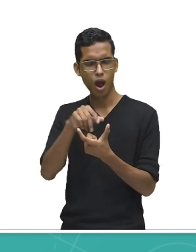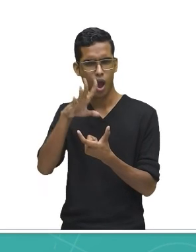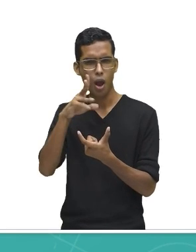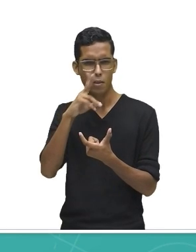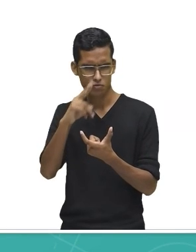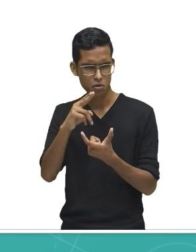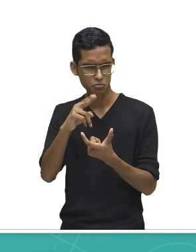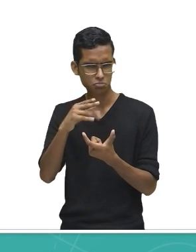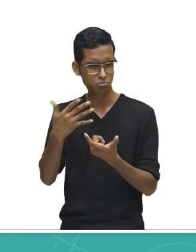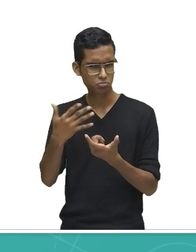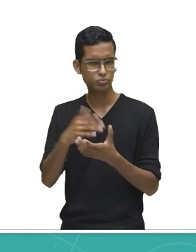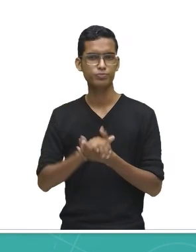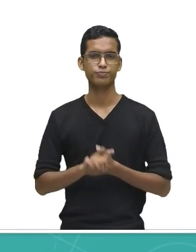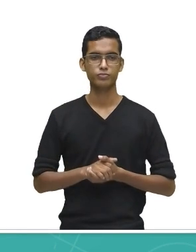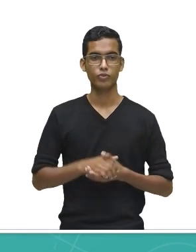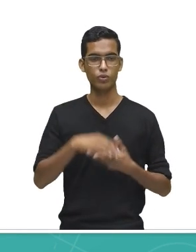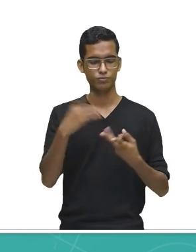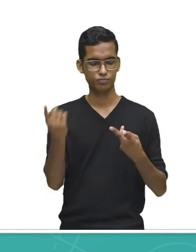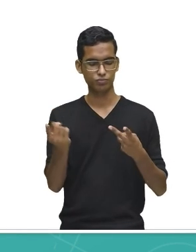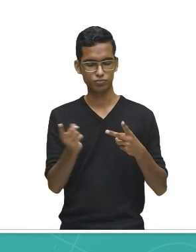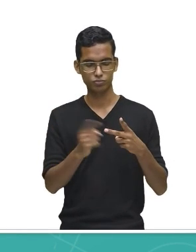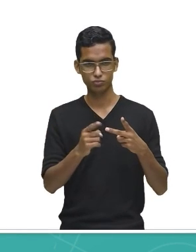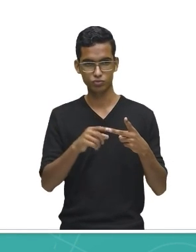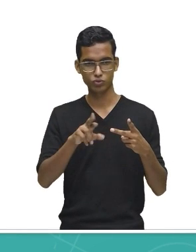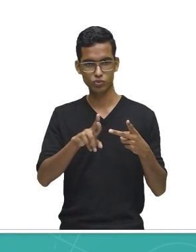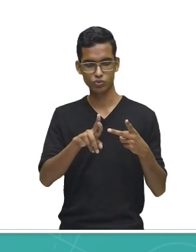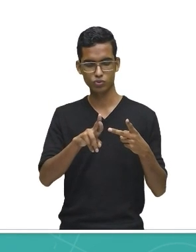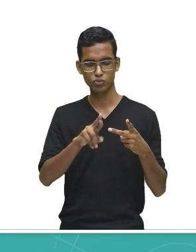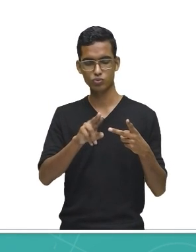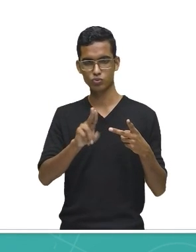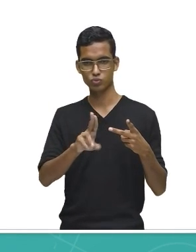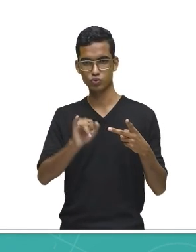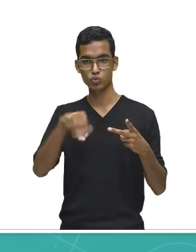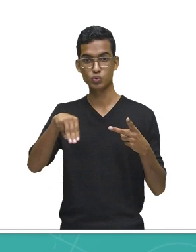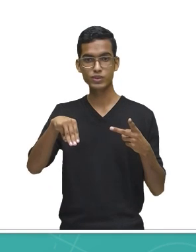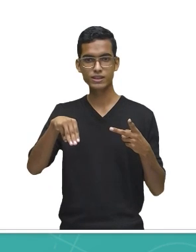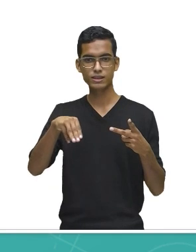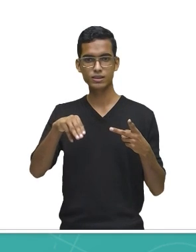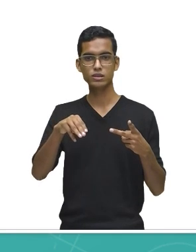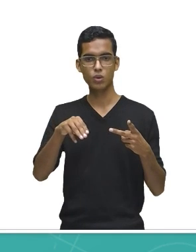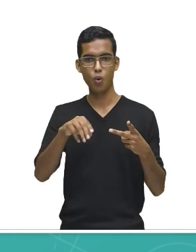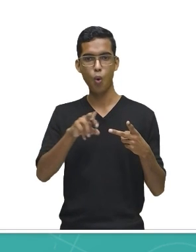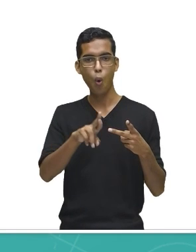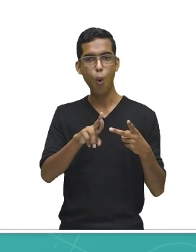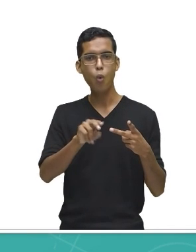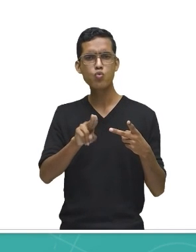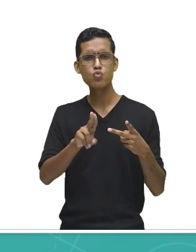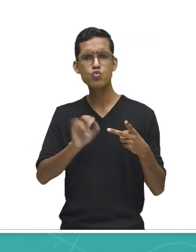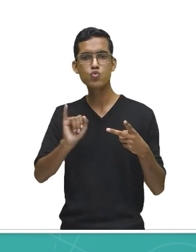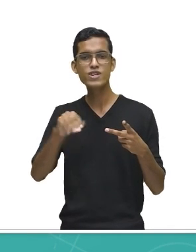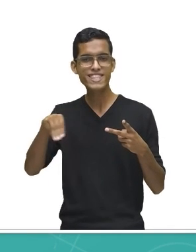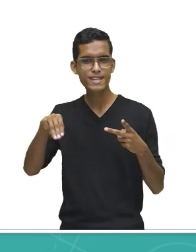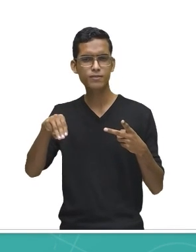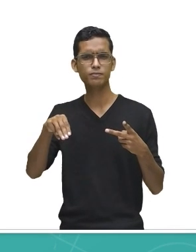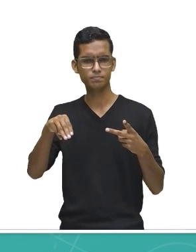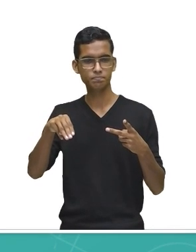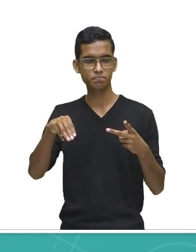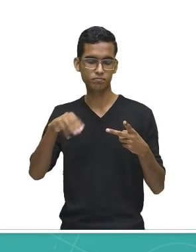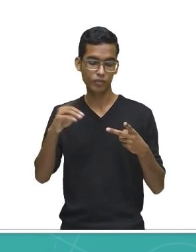é in, a sílaba tônica, por isso que é uma palavra oxítona, e não é ruim uma coisa, é